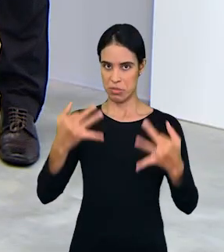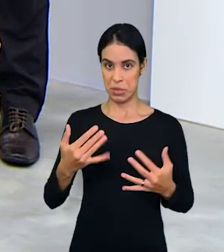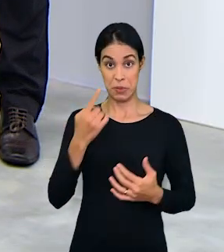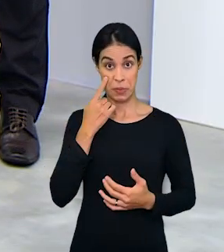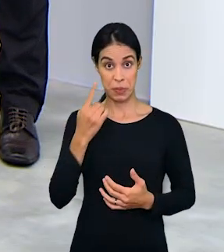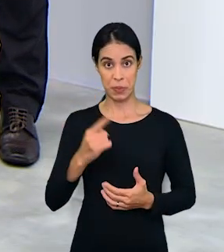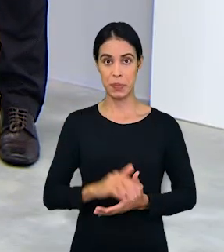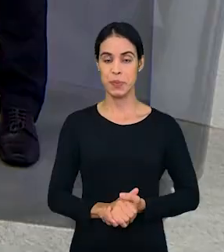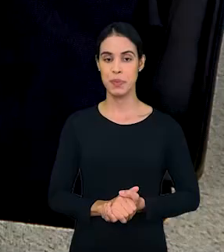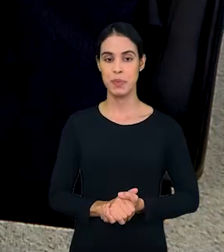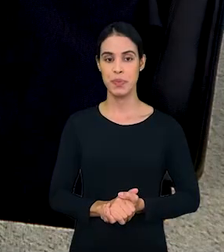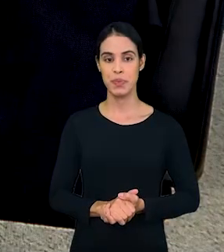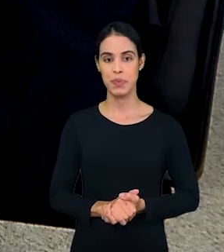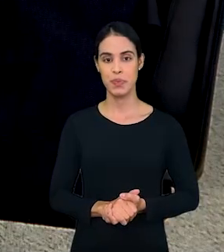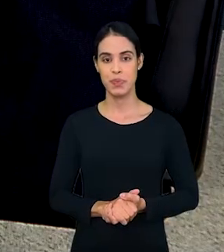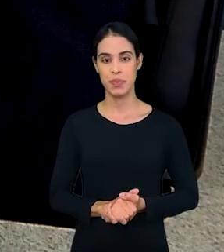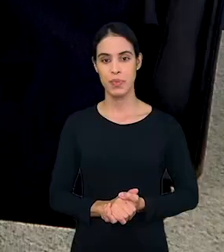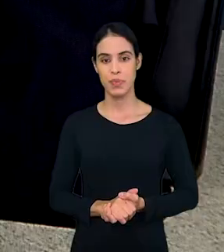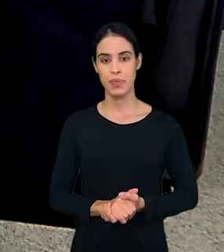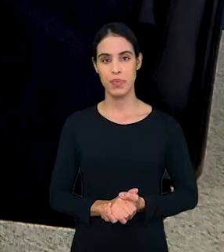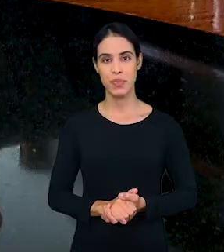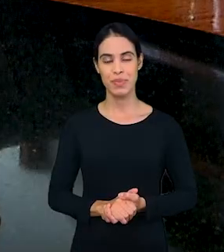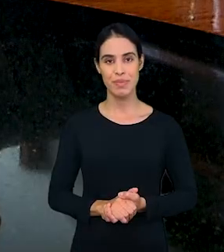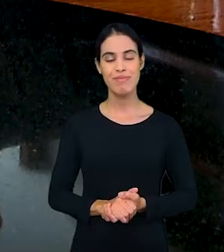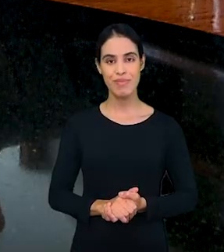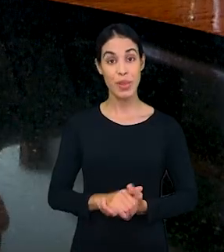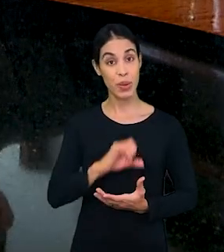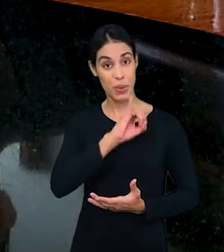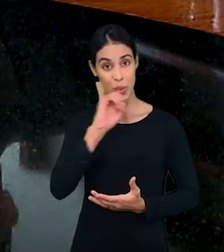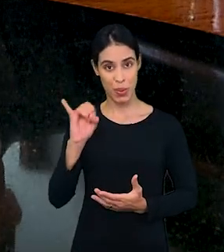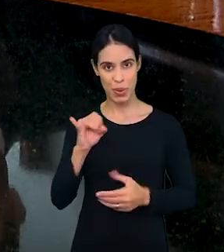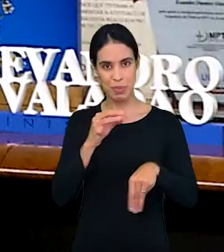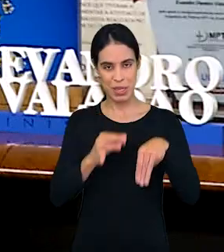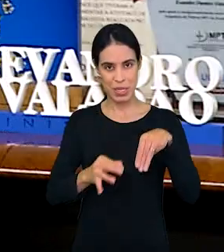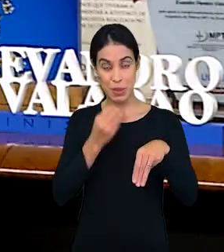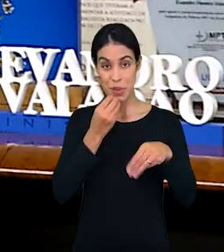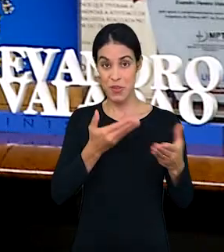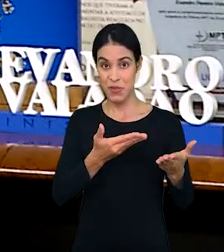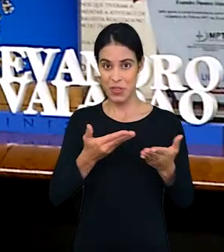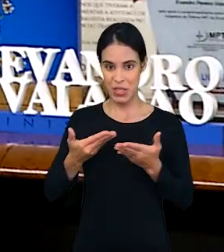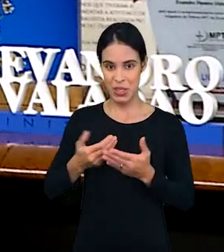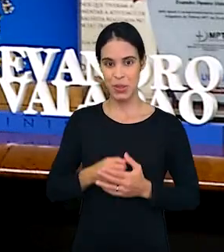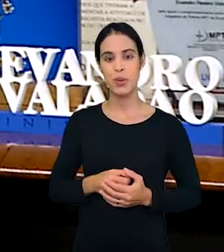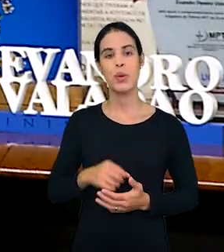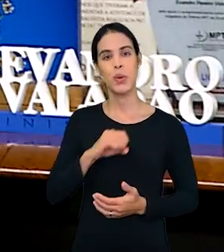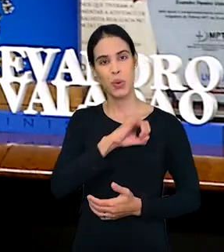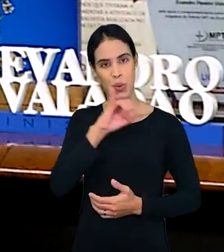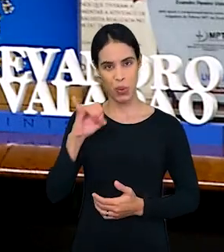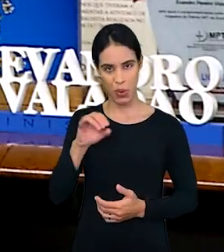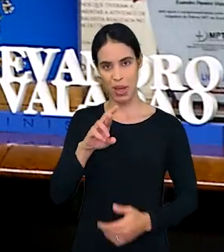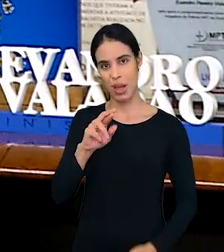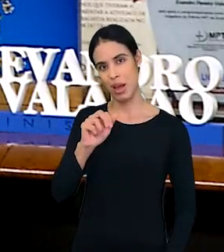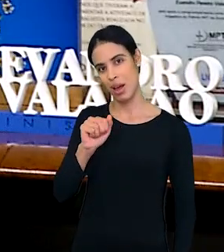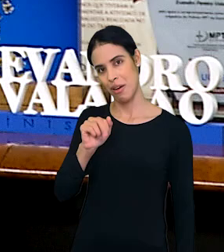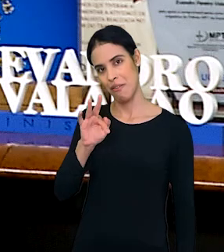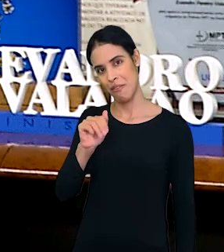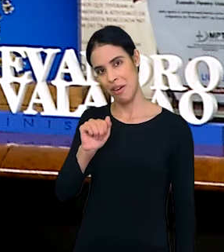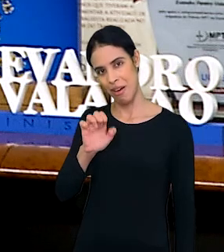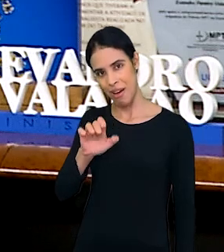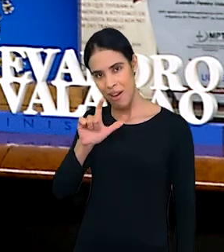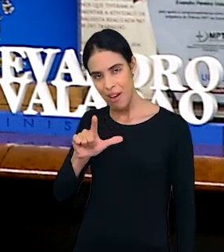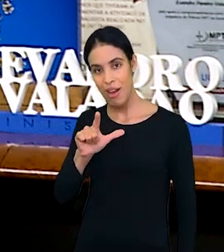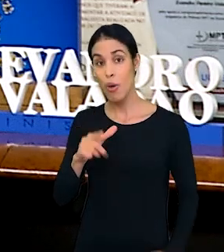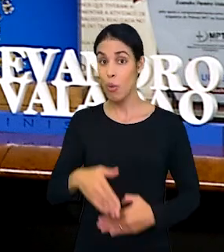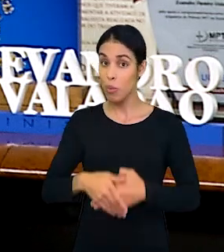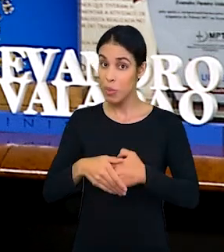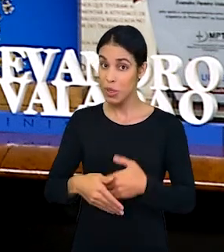Brasil. Vamos ver. Olá, ministro, seja muito bem-vindo ao nosso programa. Olá, Rafael. Cumprimento a você, a todos